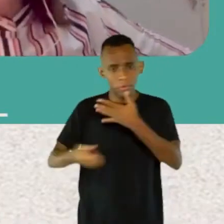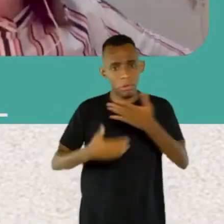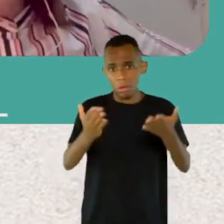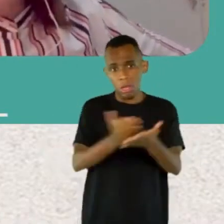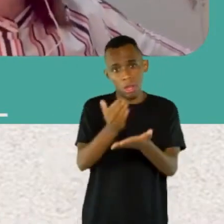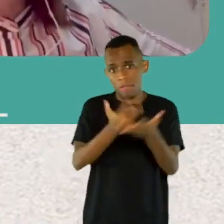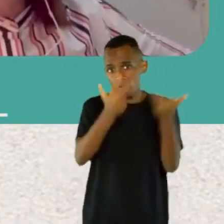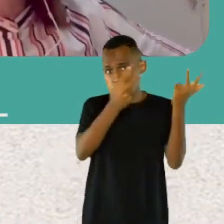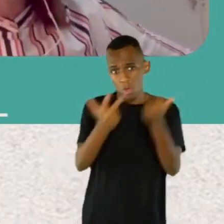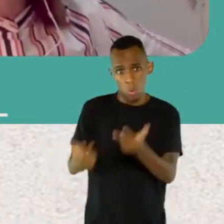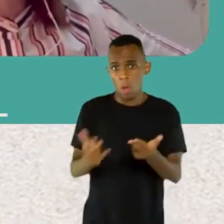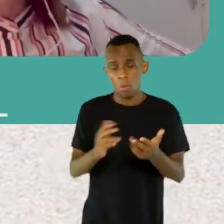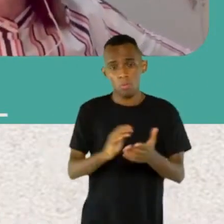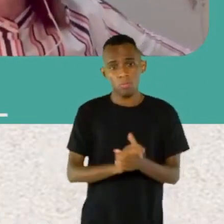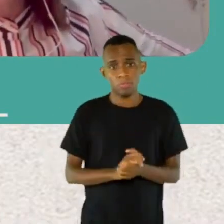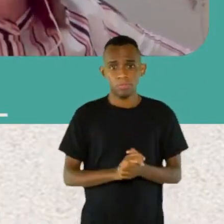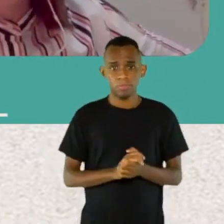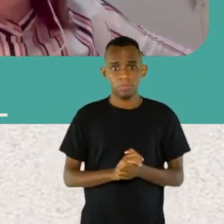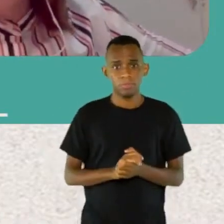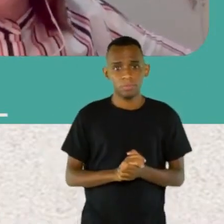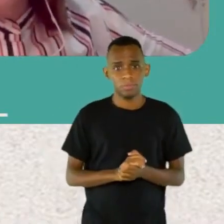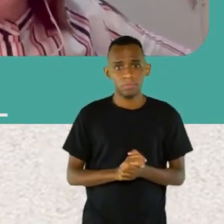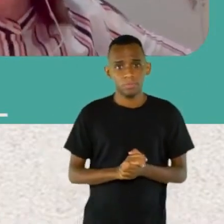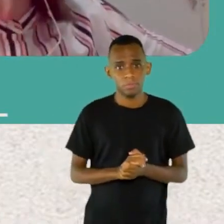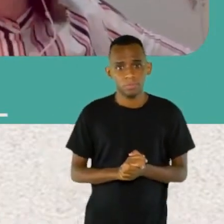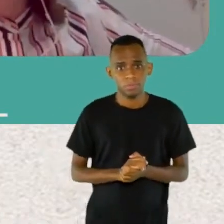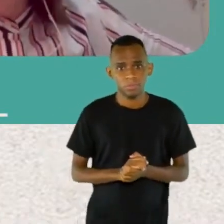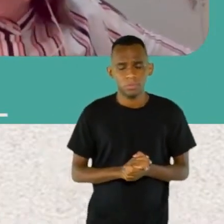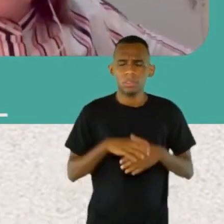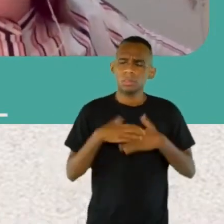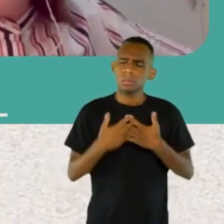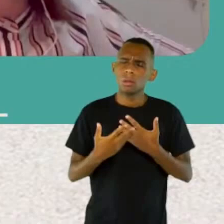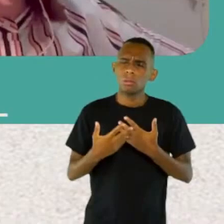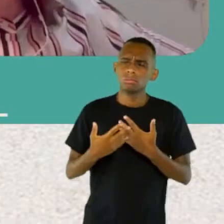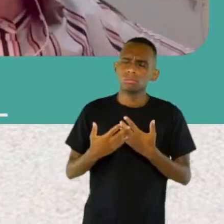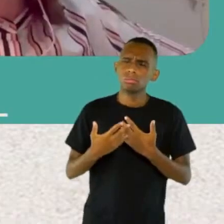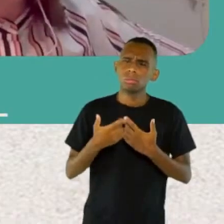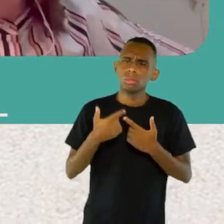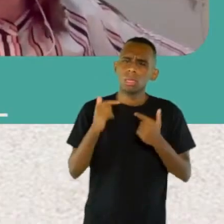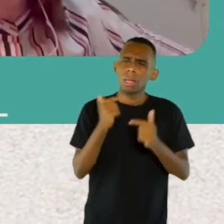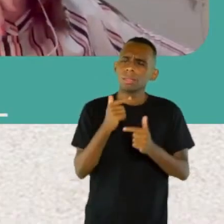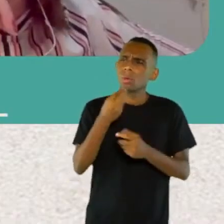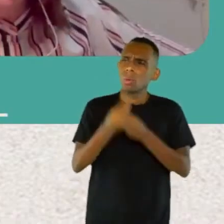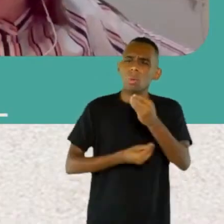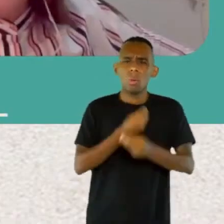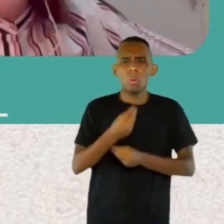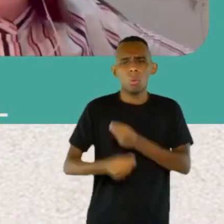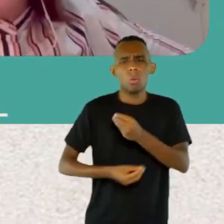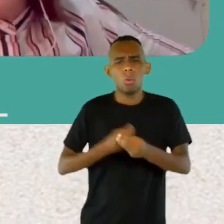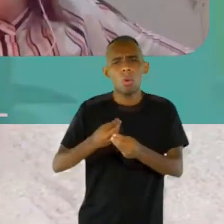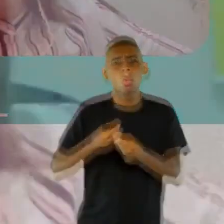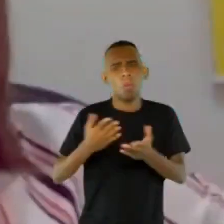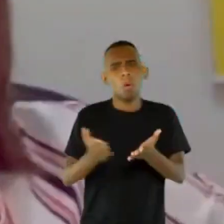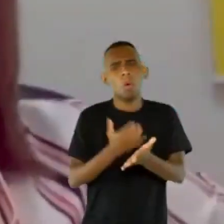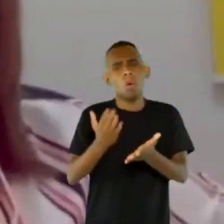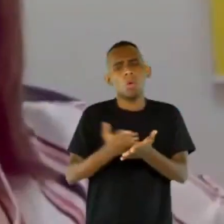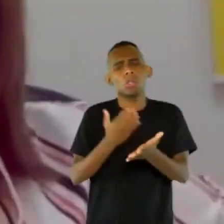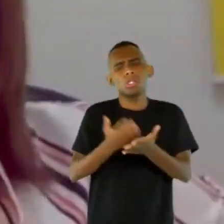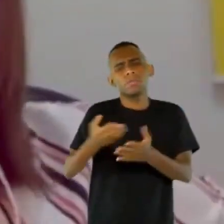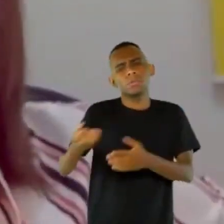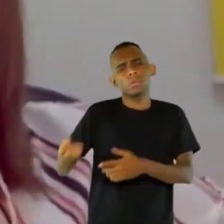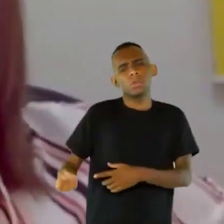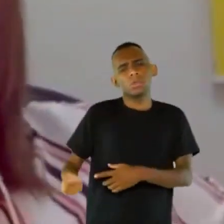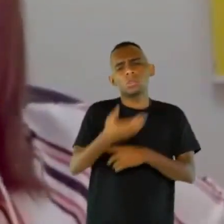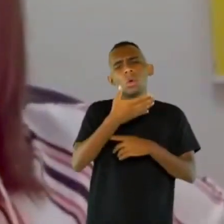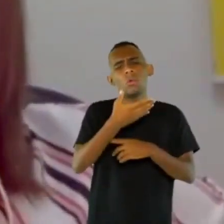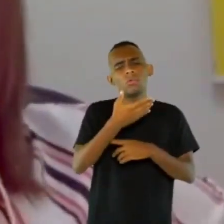É engraçado como esse novo livro surge, pelo menos na minha vida. Eu não sei como é que é nos meus amigos escritores, mas